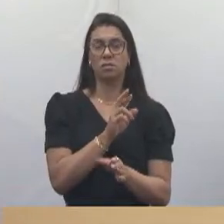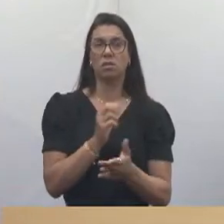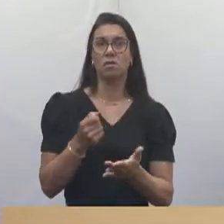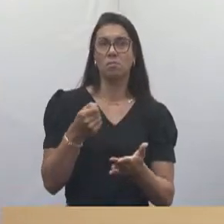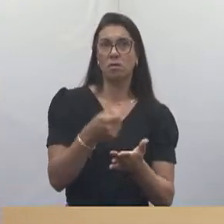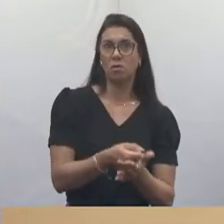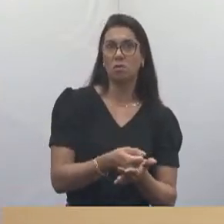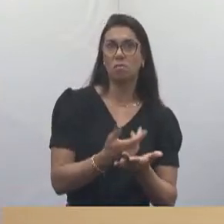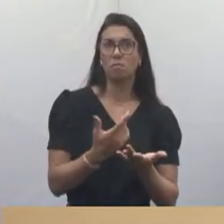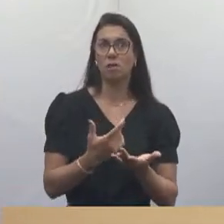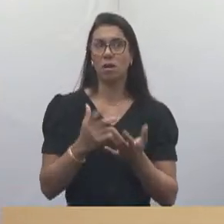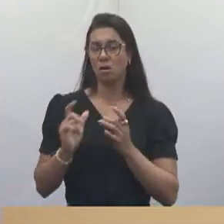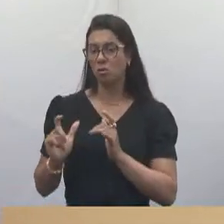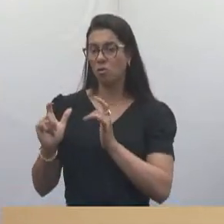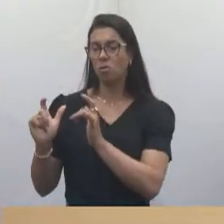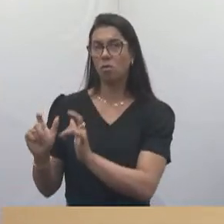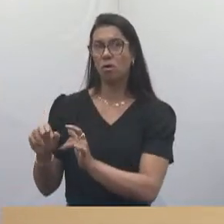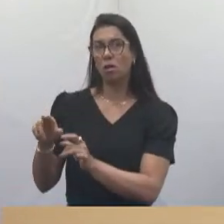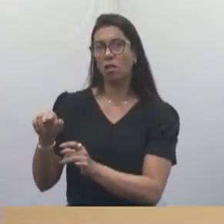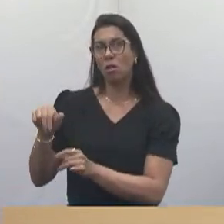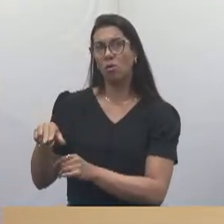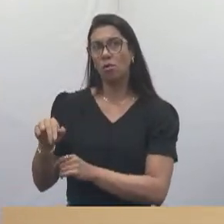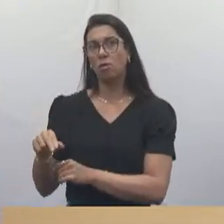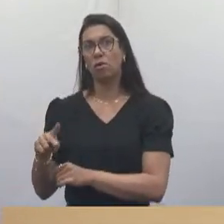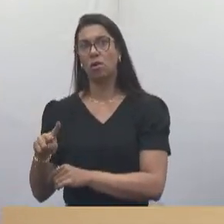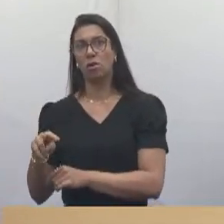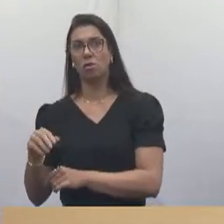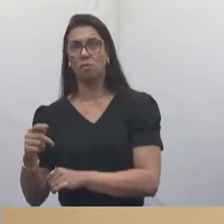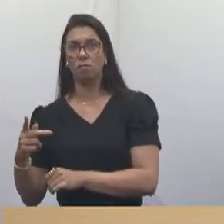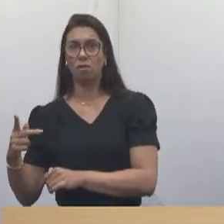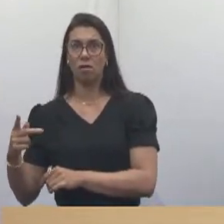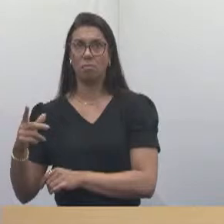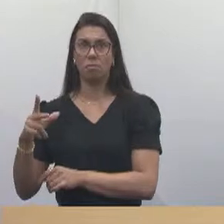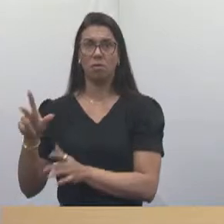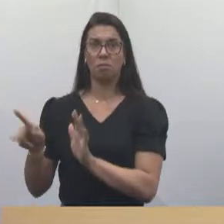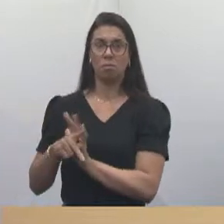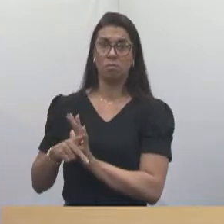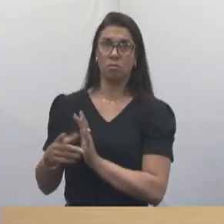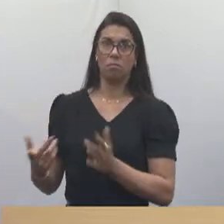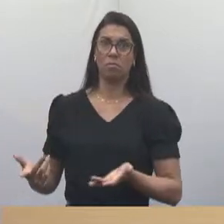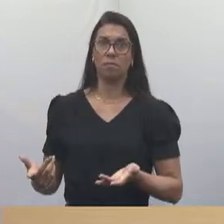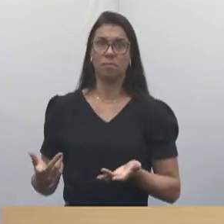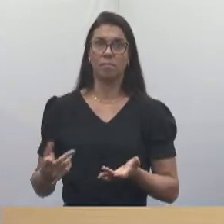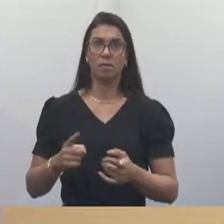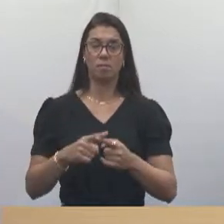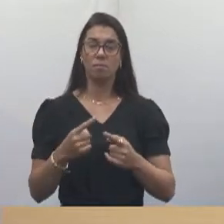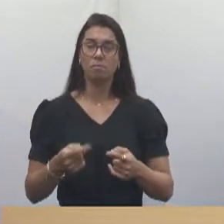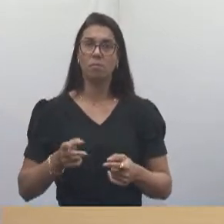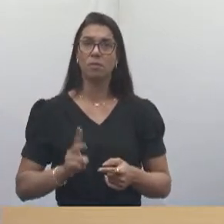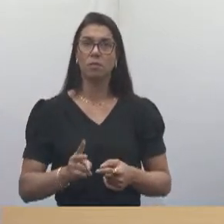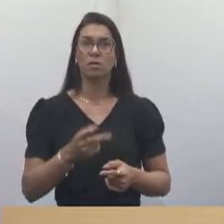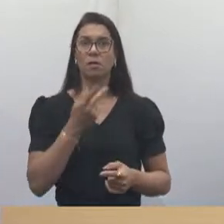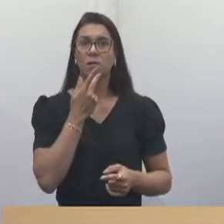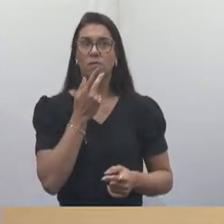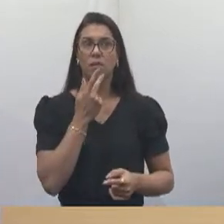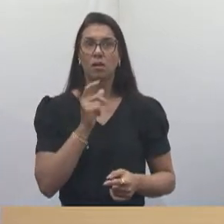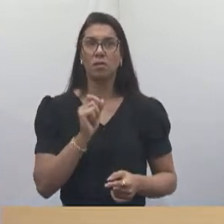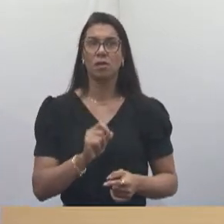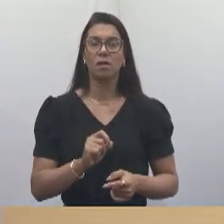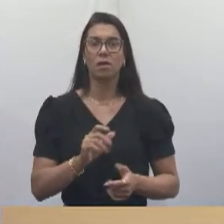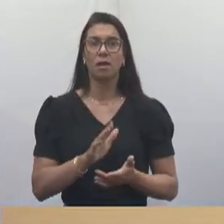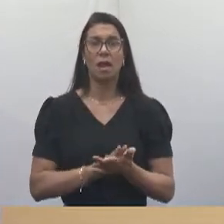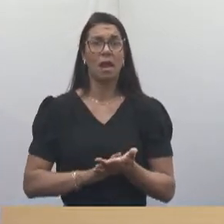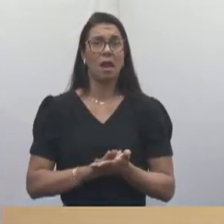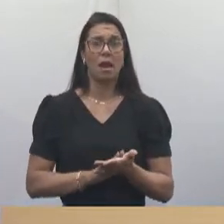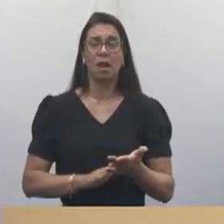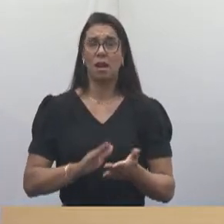comprar o prédio da Univap. E eu sempre disse aqui nessa tribuna que não tem nada mais